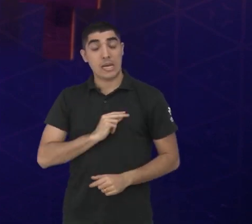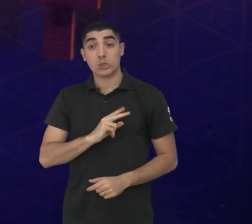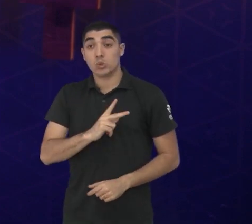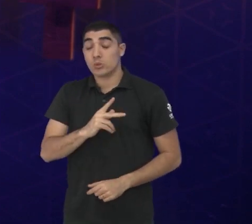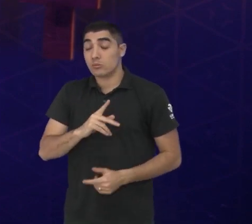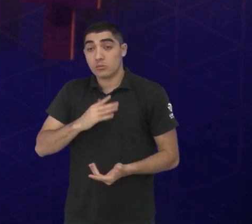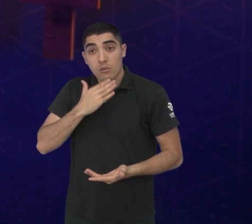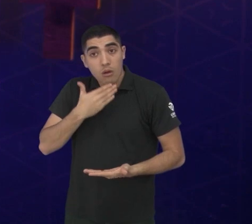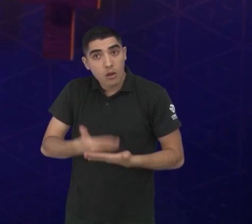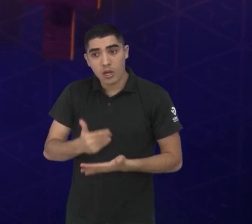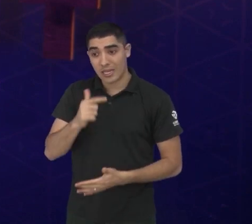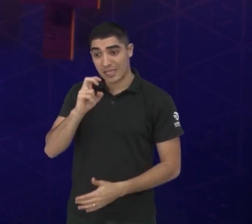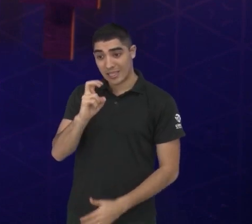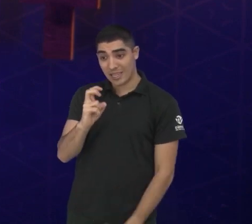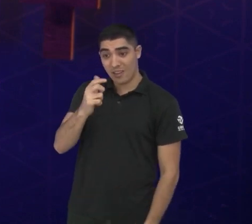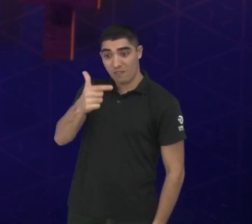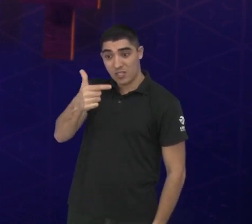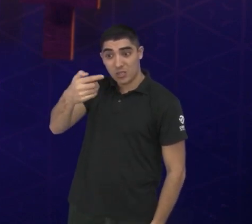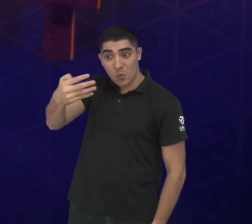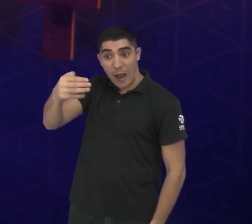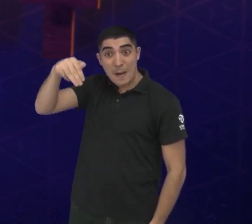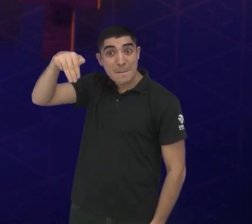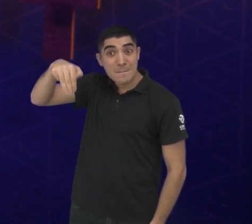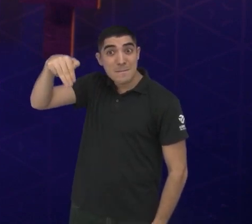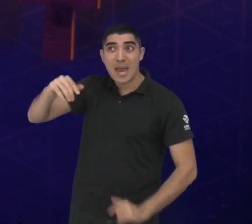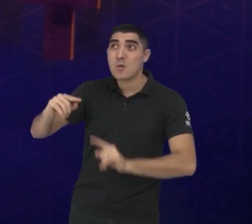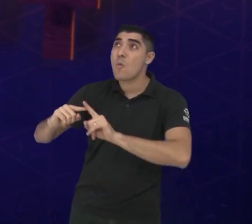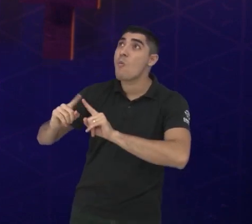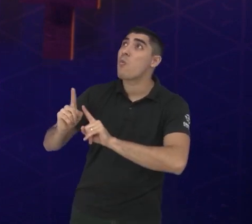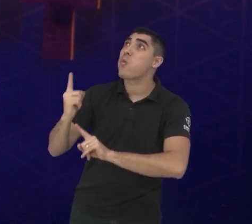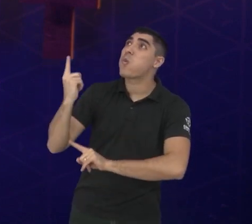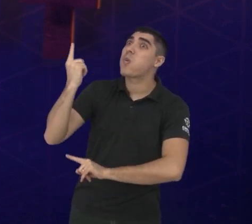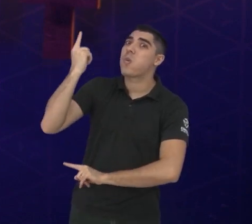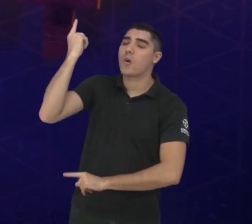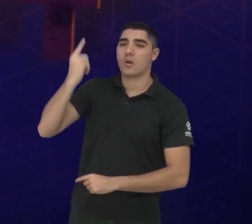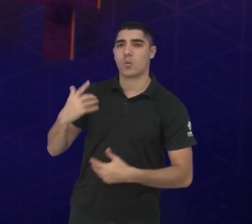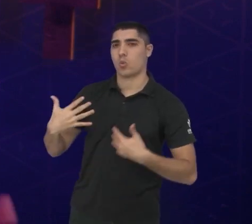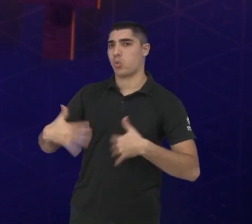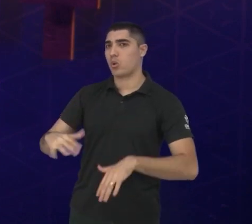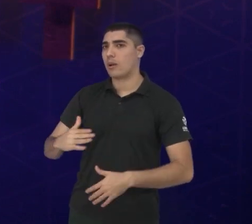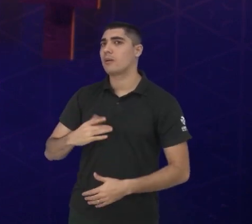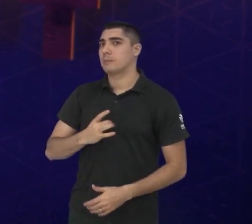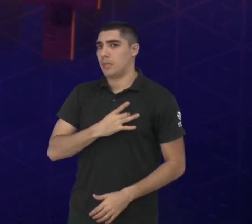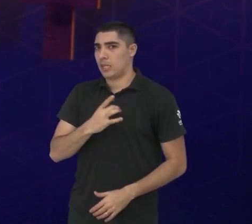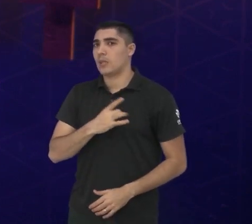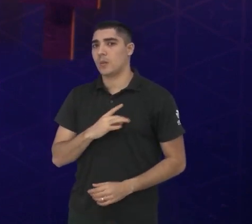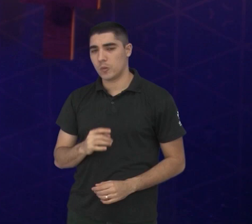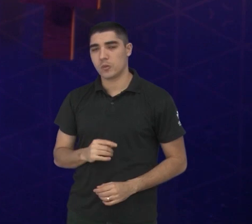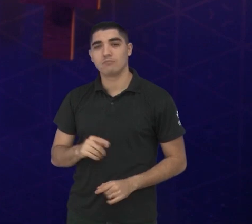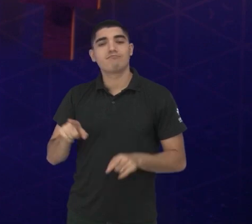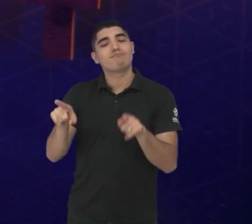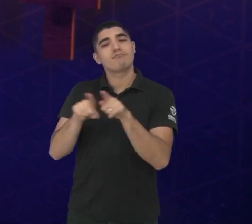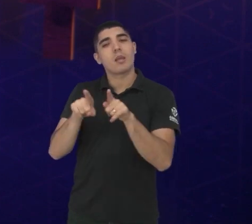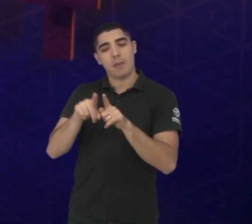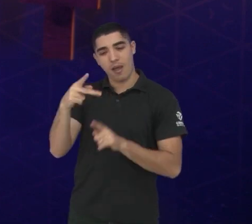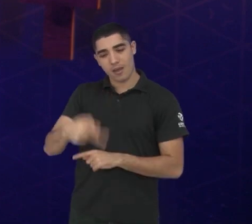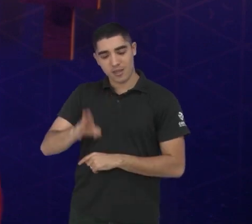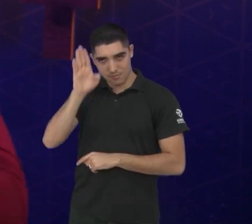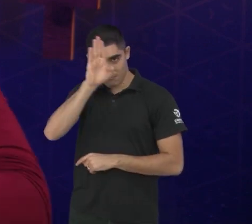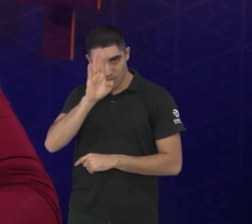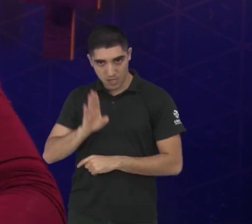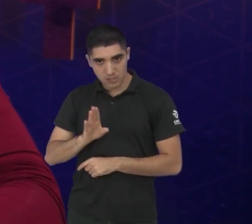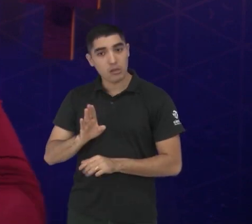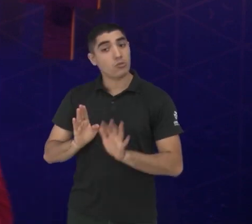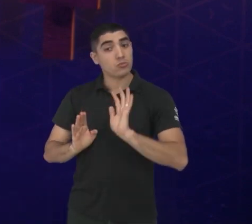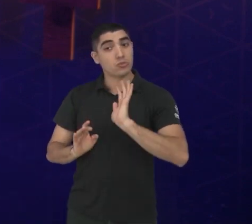gente, 524 metros de altura é uma coisa assustadora. E aí a gente falou no começo do programa, né, que aqui